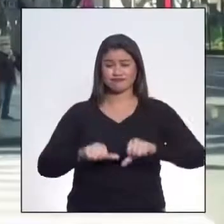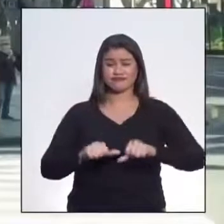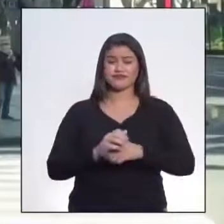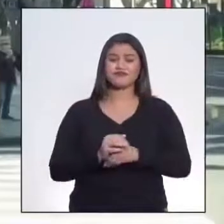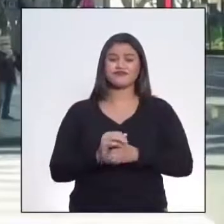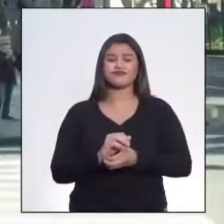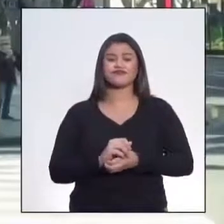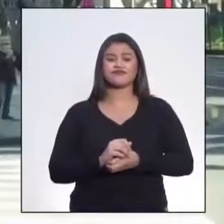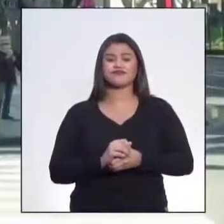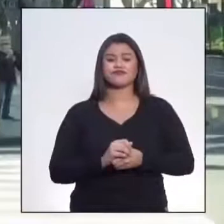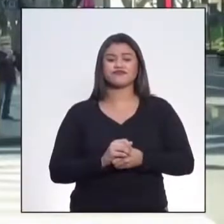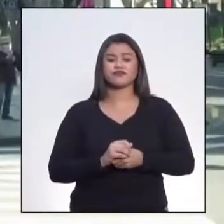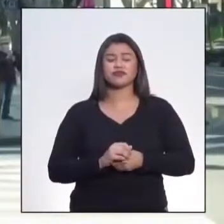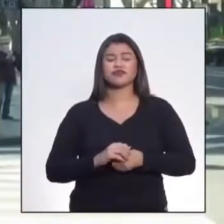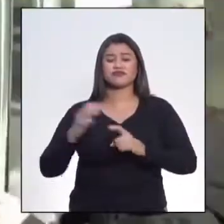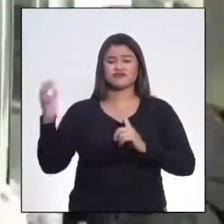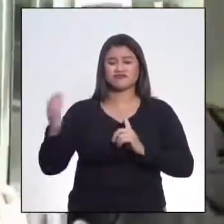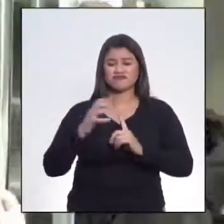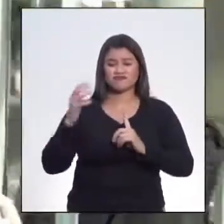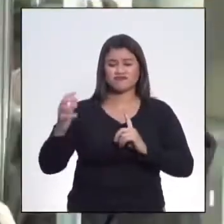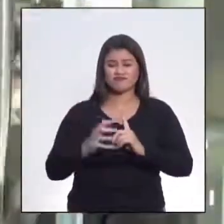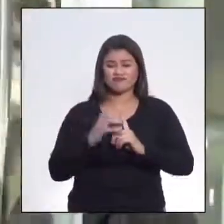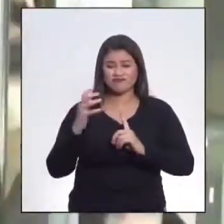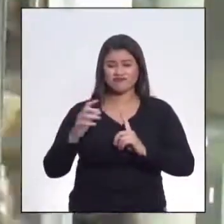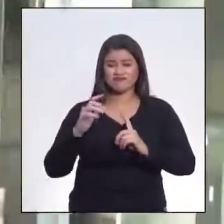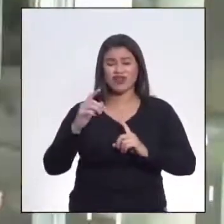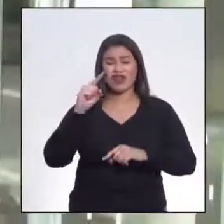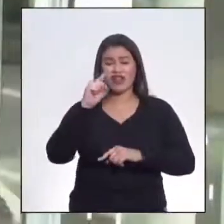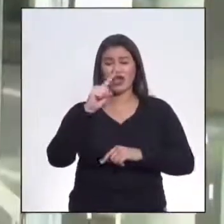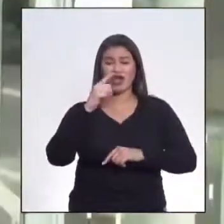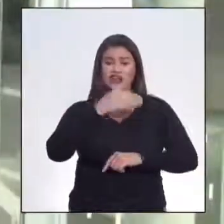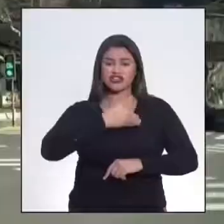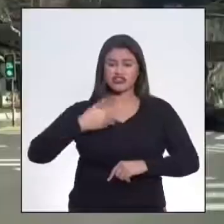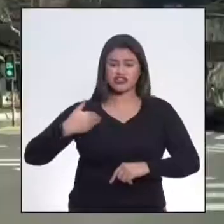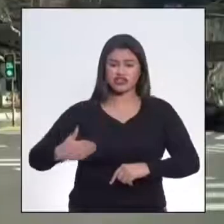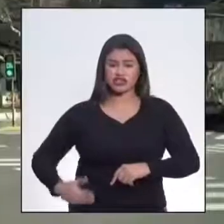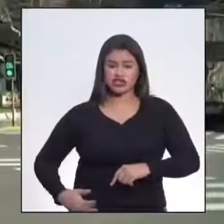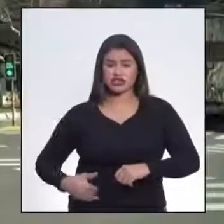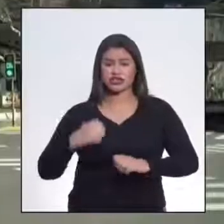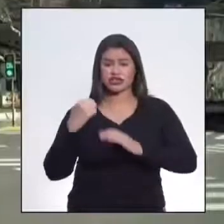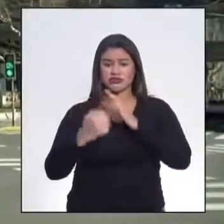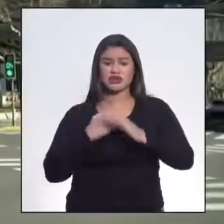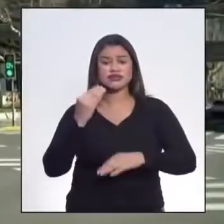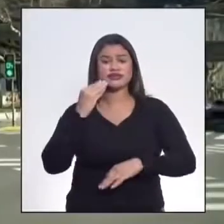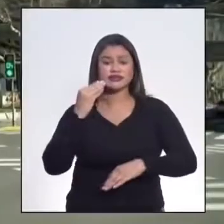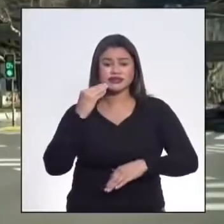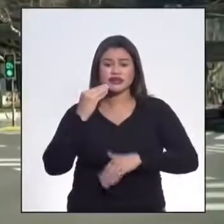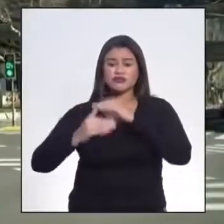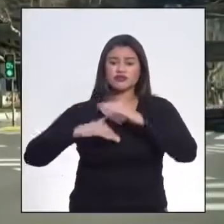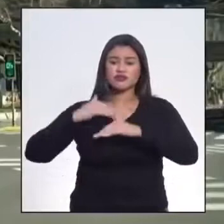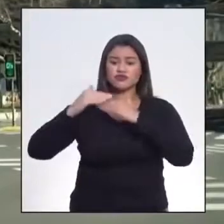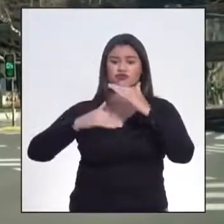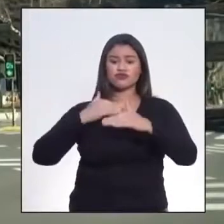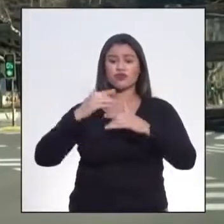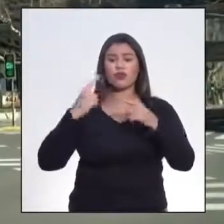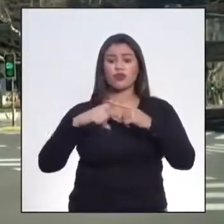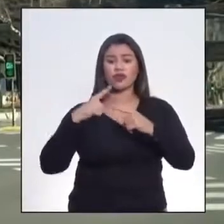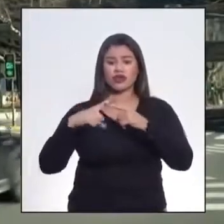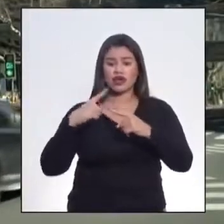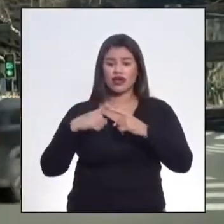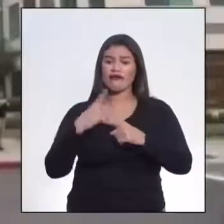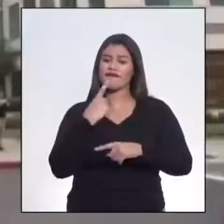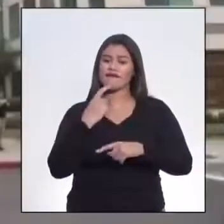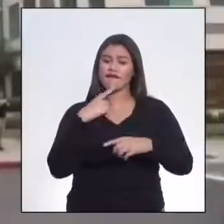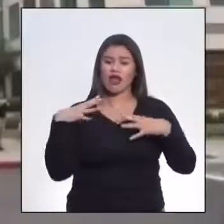vem pressionando a economia da China, com as empresas lutando para reiniciar a produção depois de um feriado prolongado de